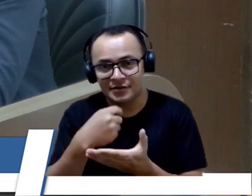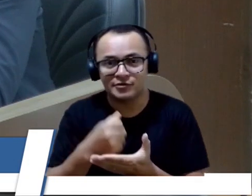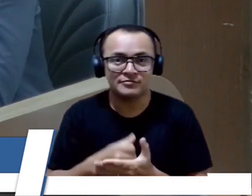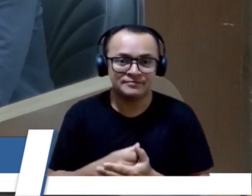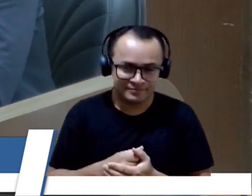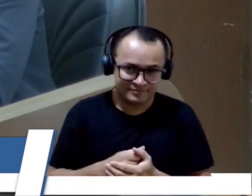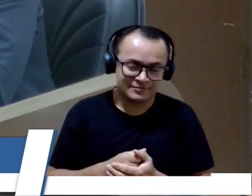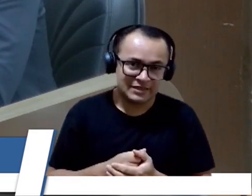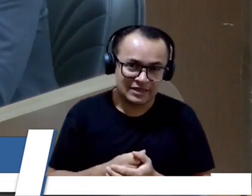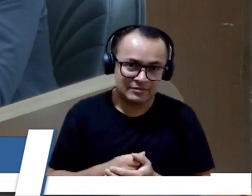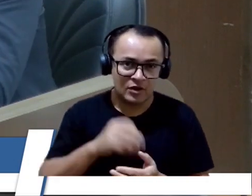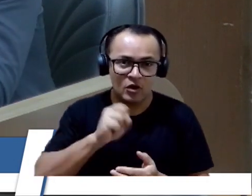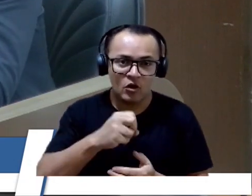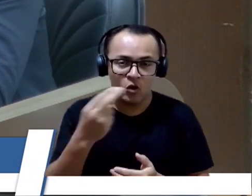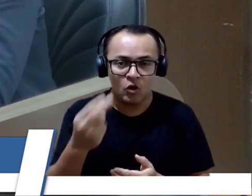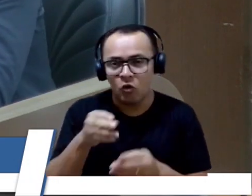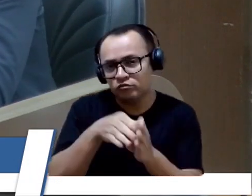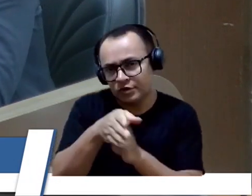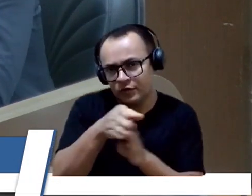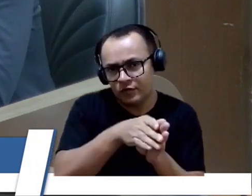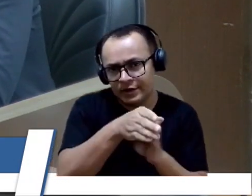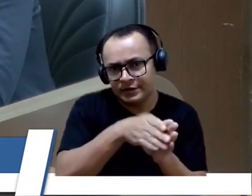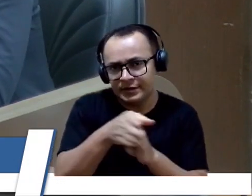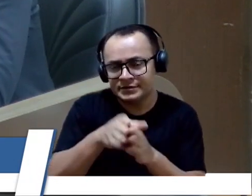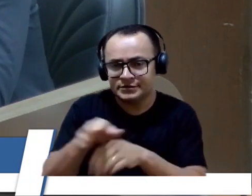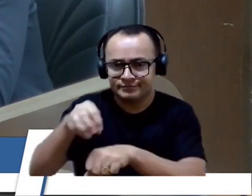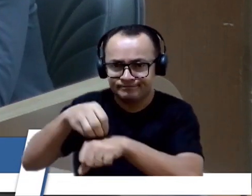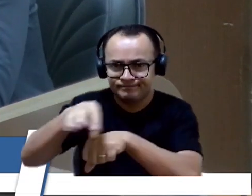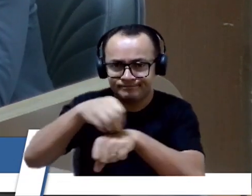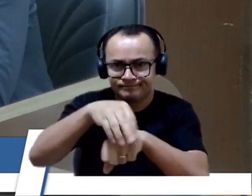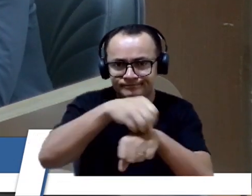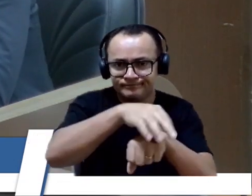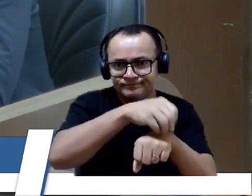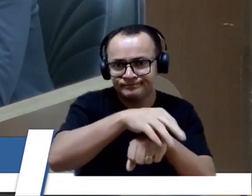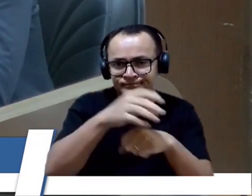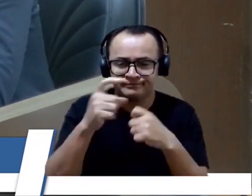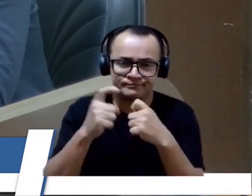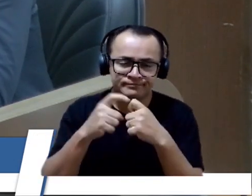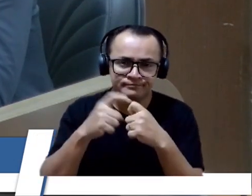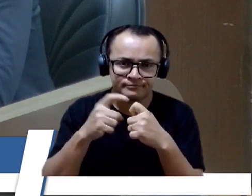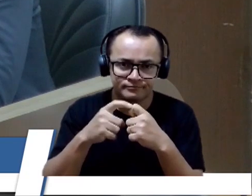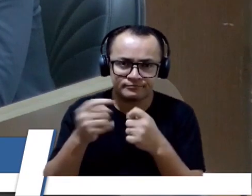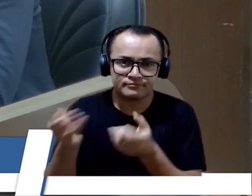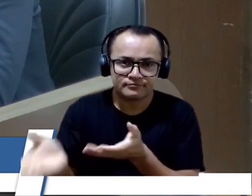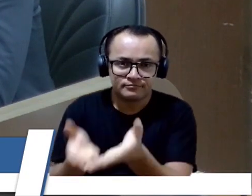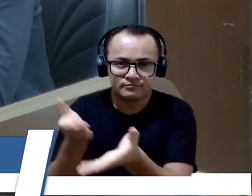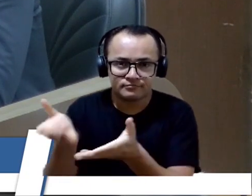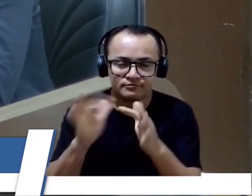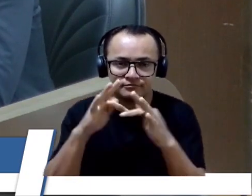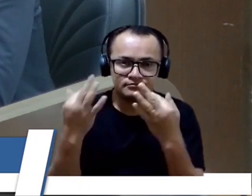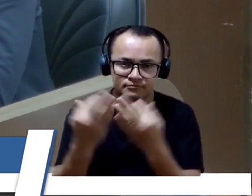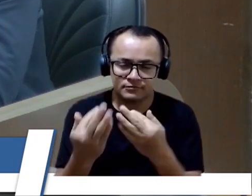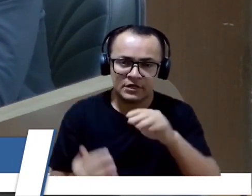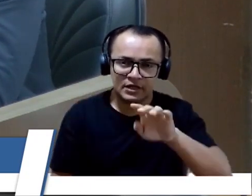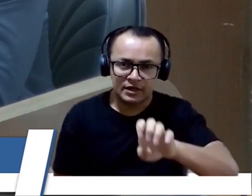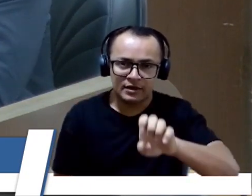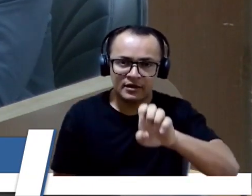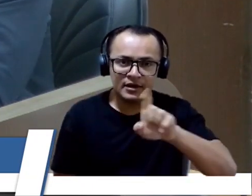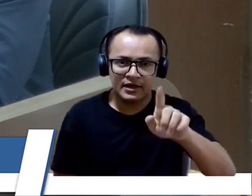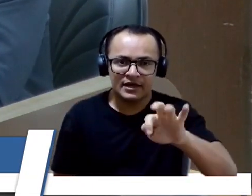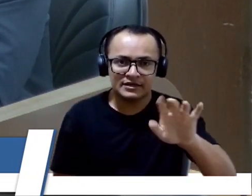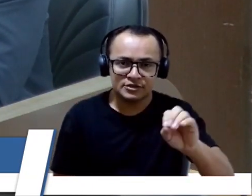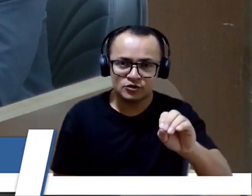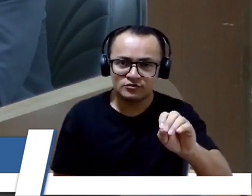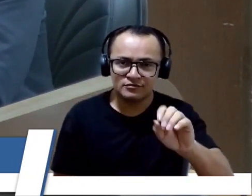alguma orientação, indicando algum médico para atender a família. Então o Ezio, ele é o paizão ali da